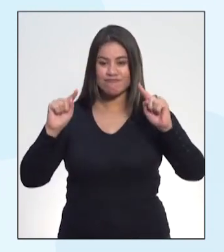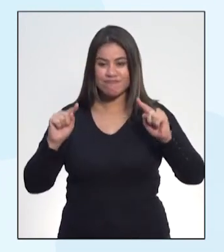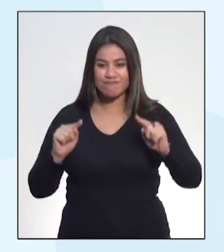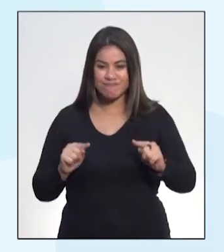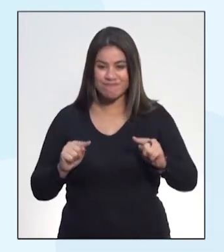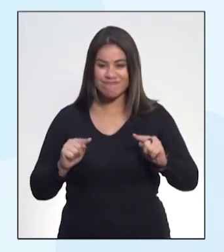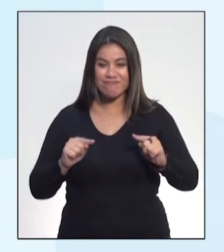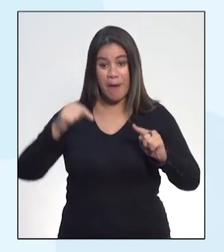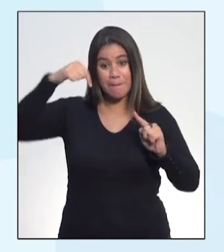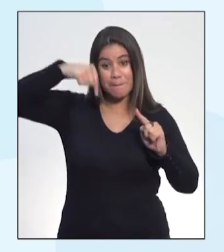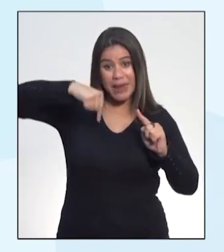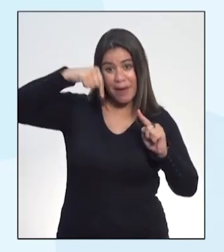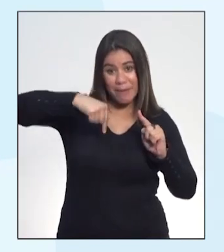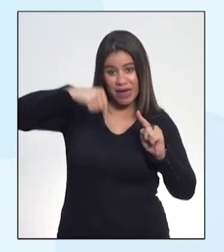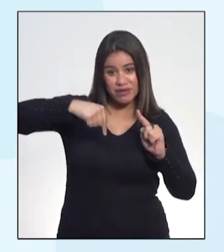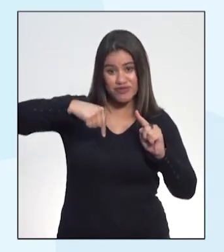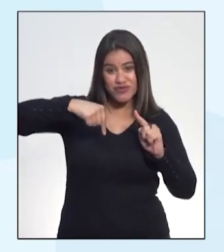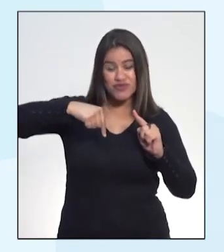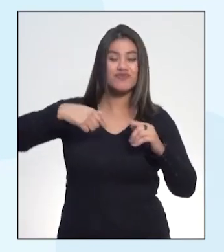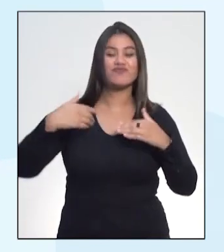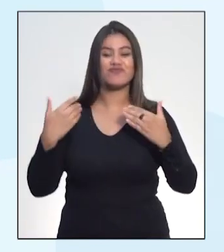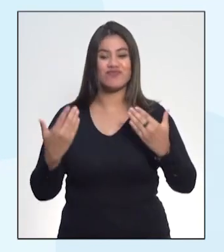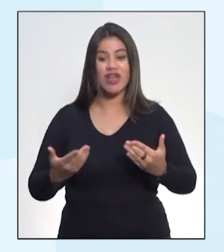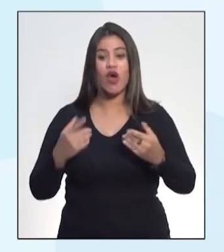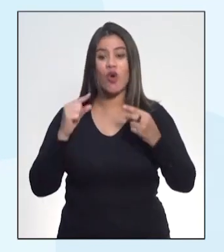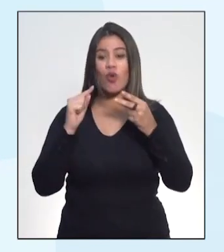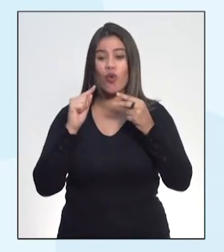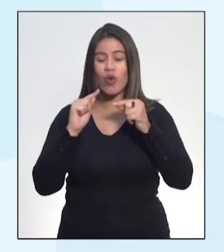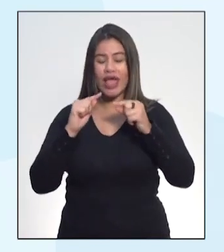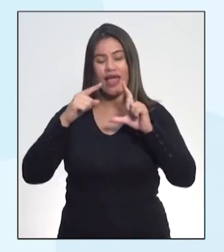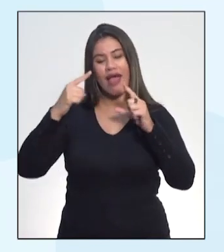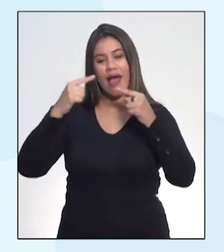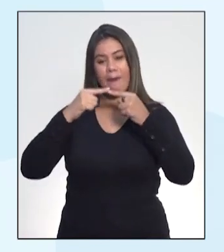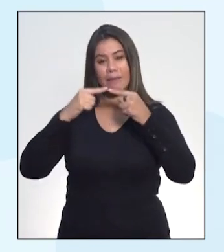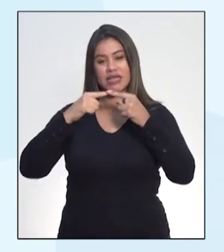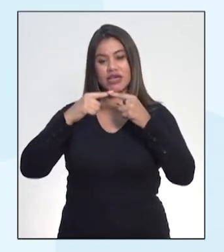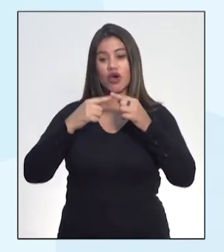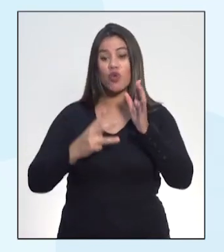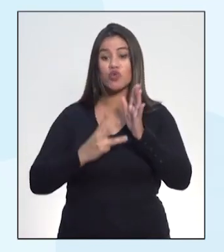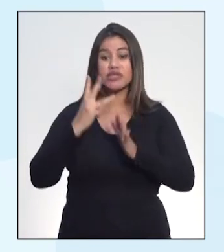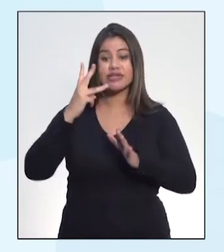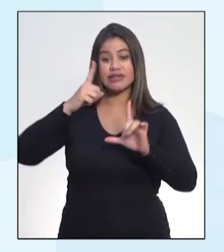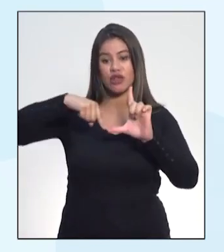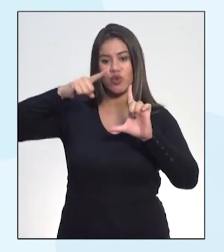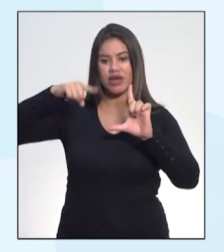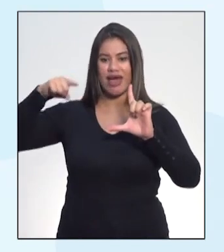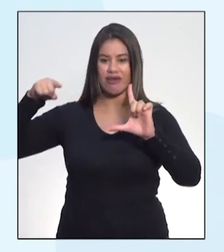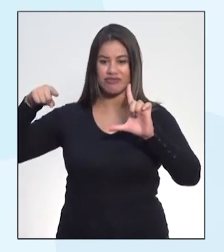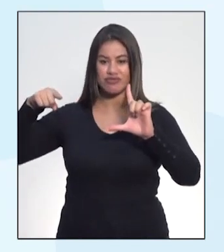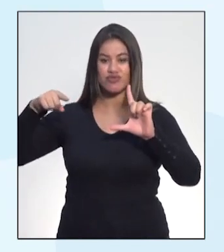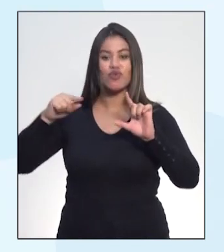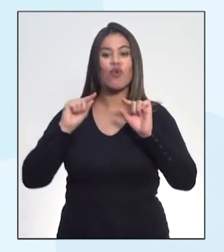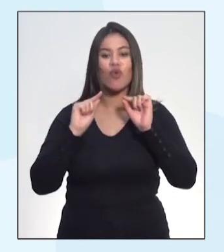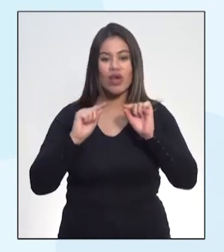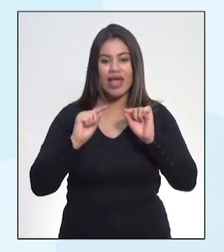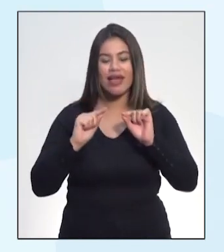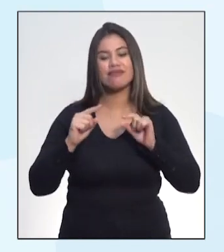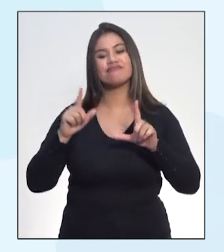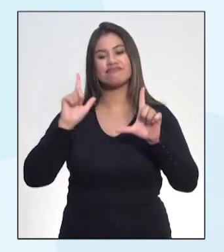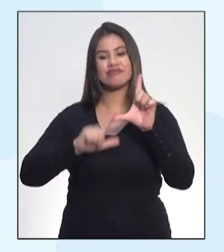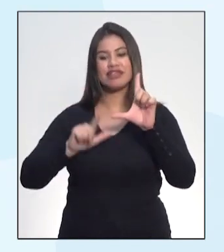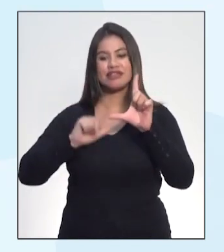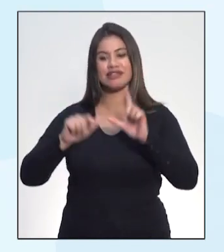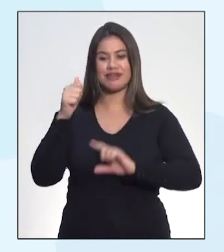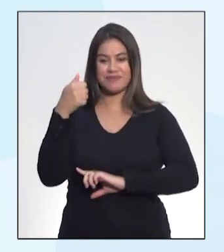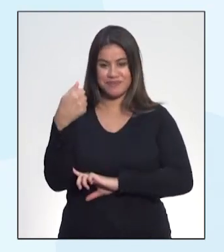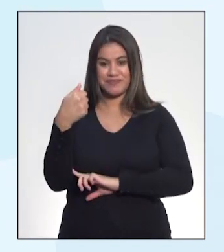único gráfico que a concavidade está voltada para baixo é o terceiro gráfico. Então, você já sabe que o terceiro gráfico é a letra A.